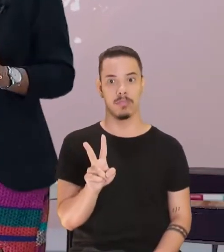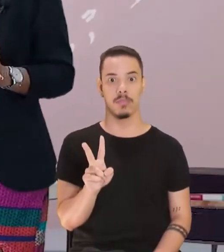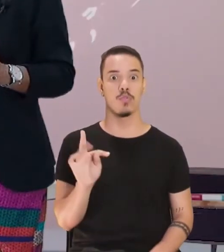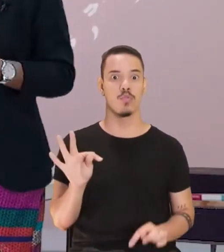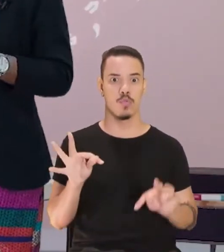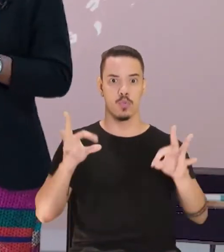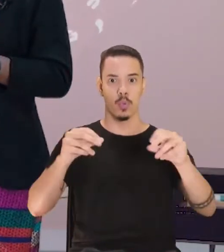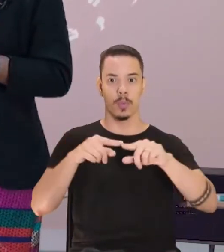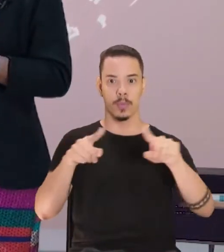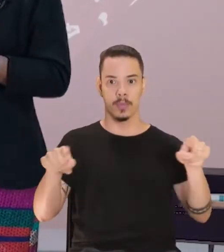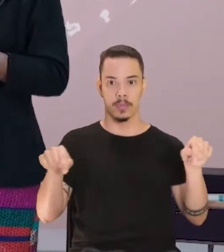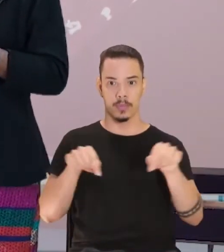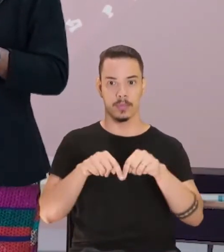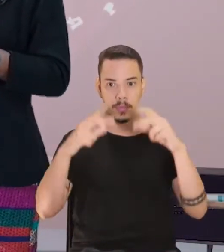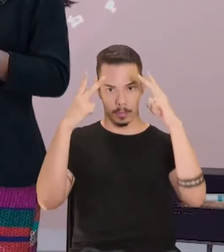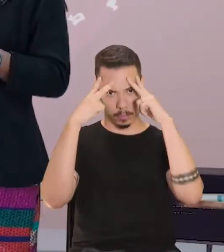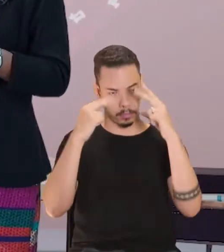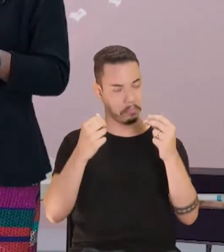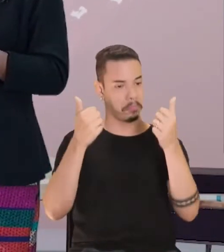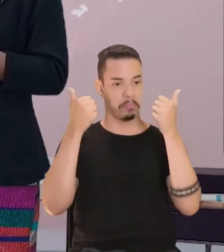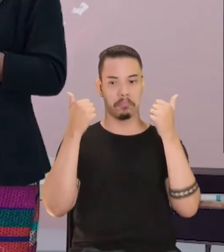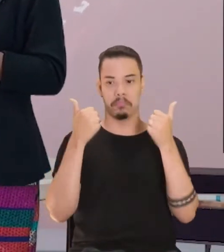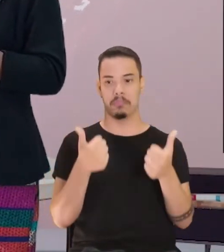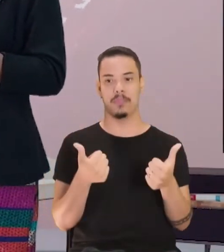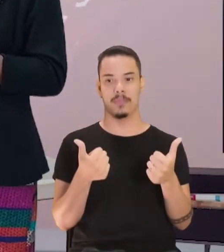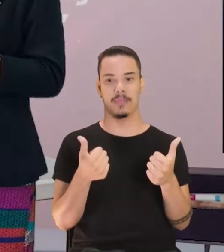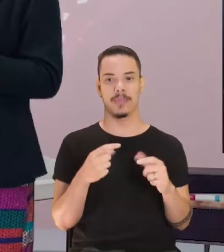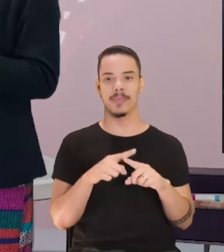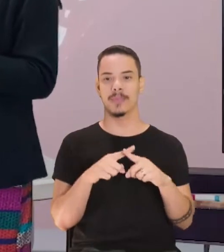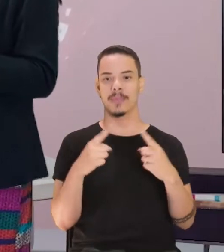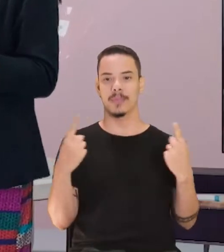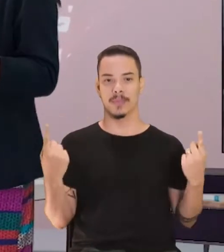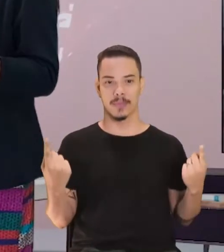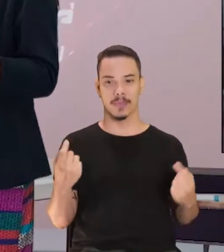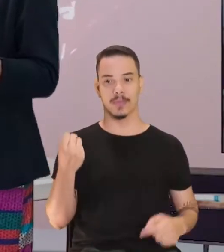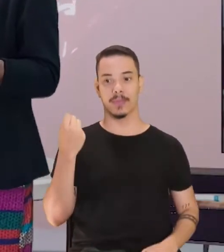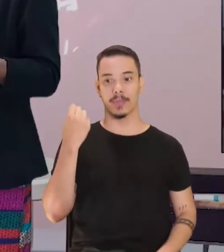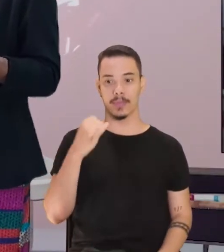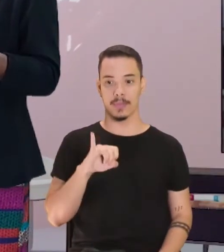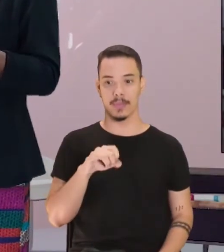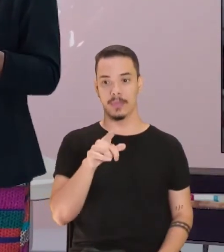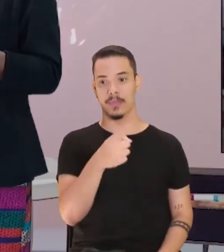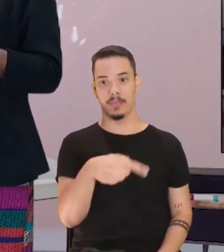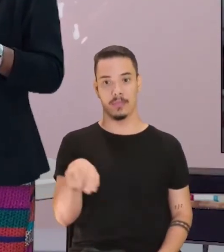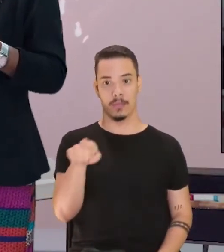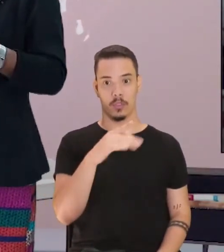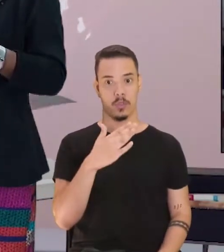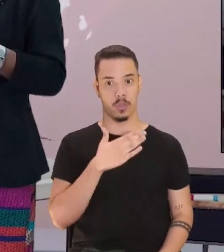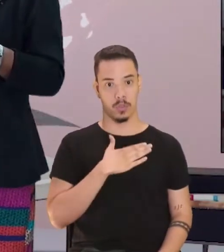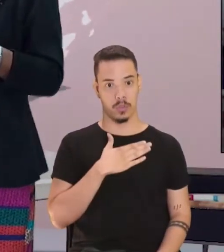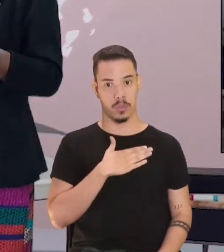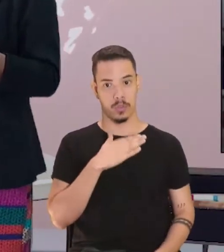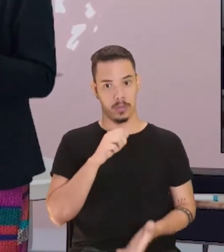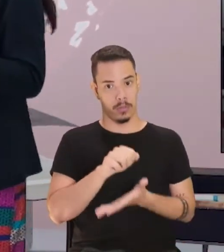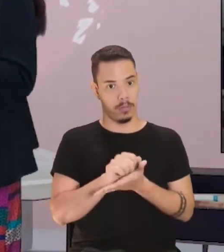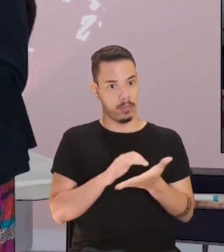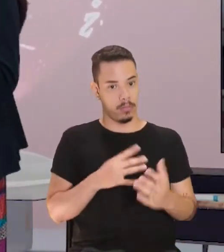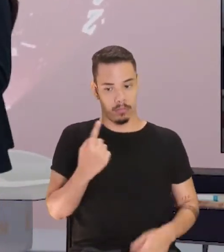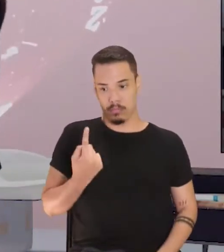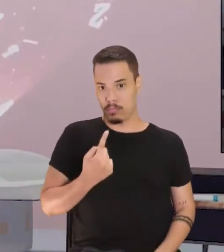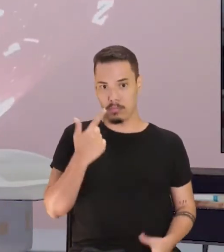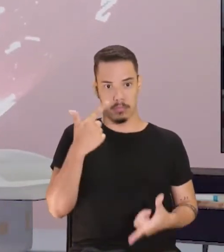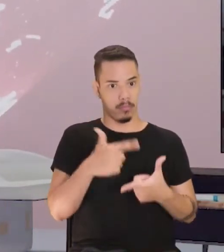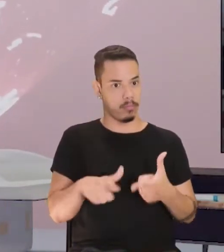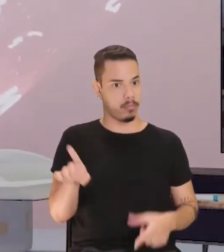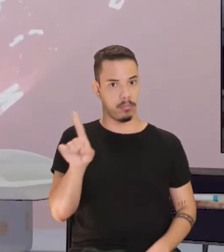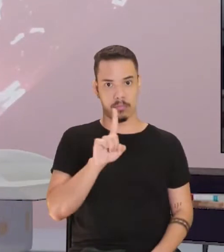na sala? Tranquilo? Ah, beleza. Mas se você aí, né, gosta de fazer a sua atividade sozinho, não tem problema não, né,